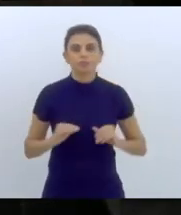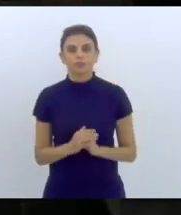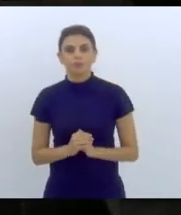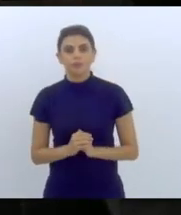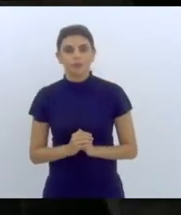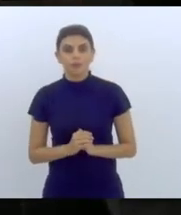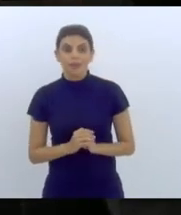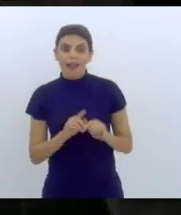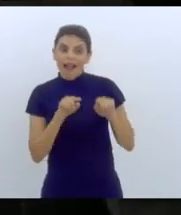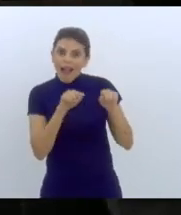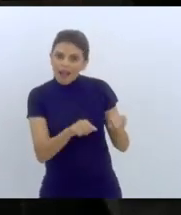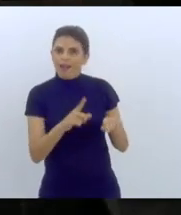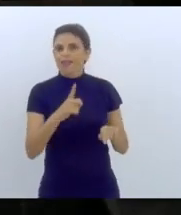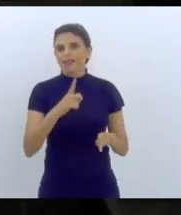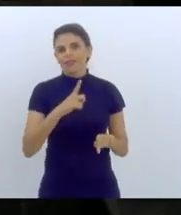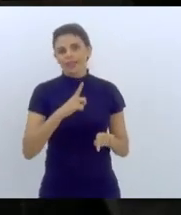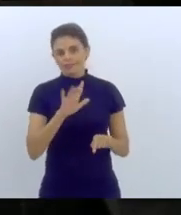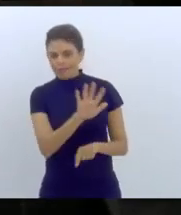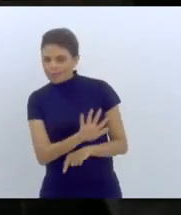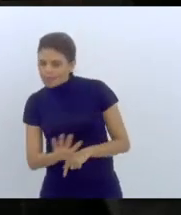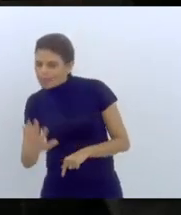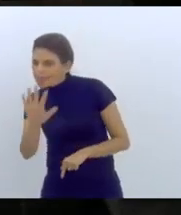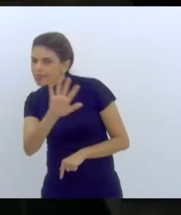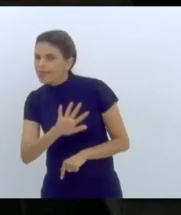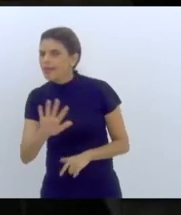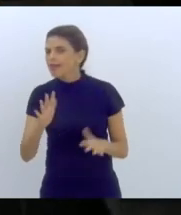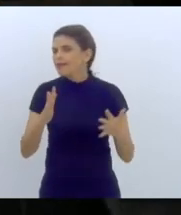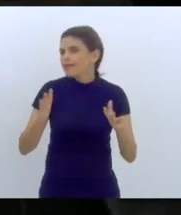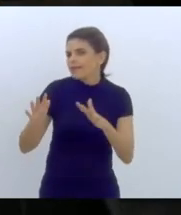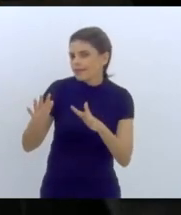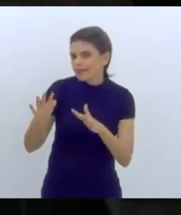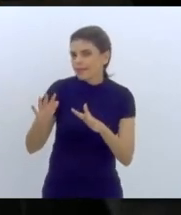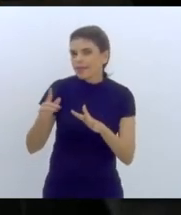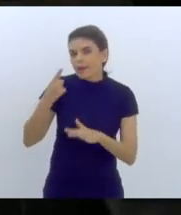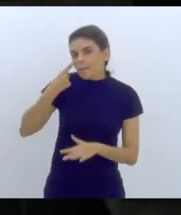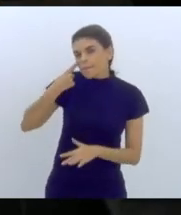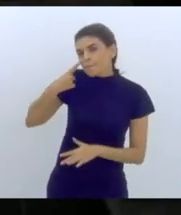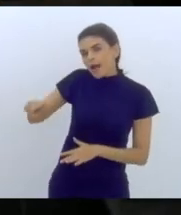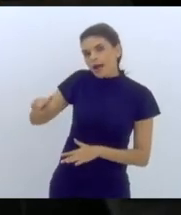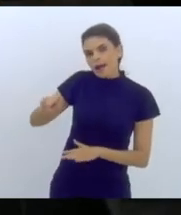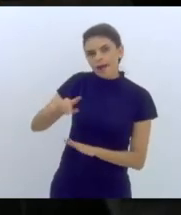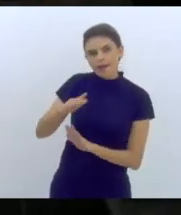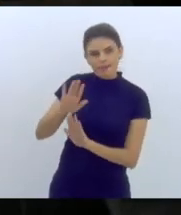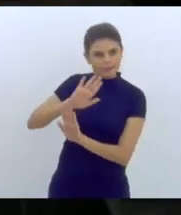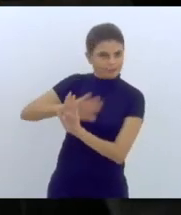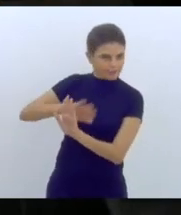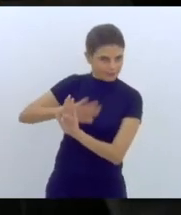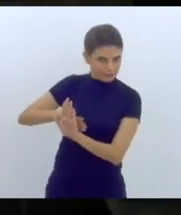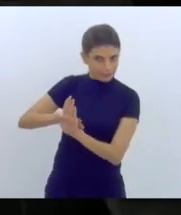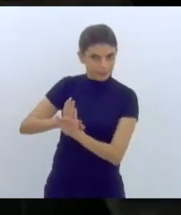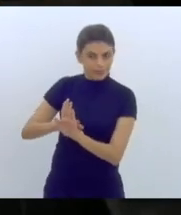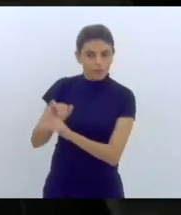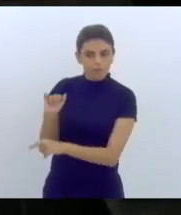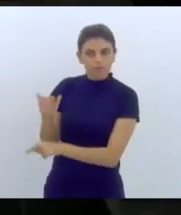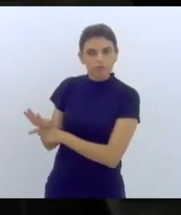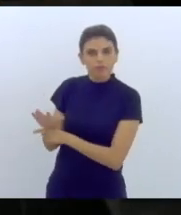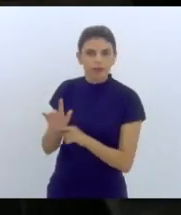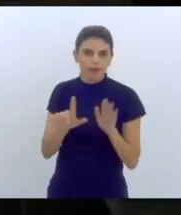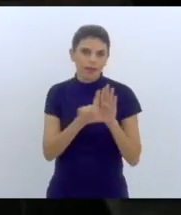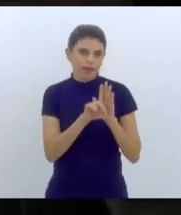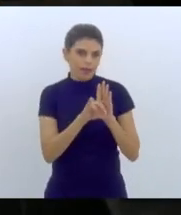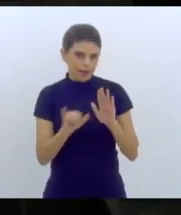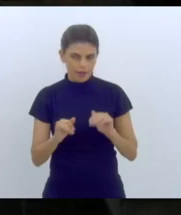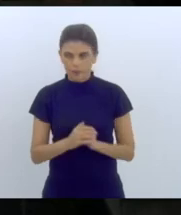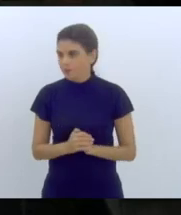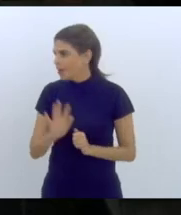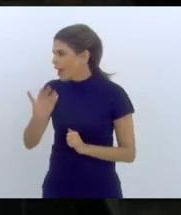que reside, nas deduções, a grande burla à lei.